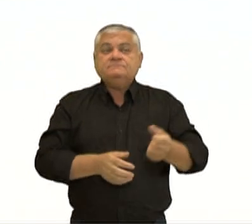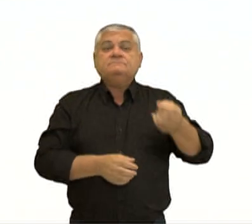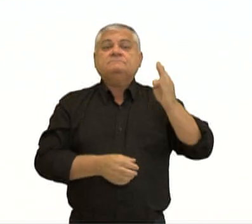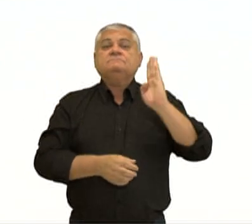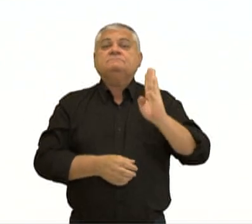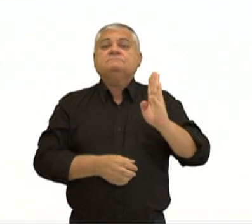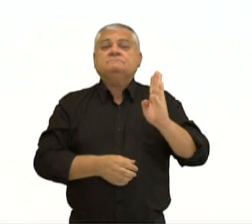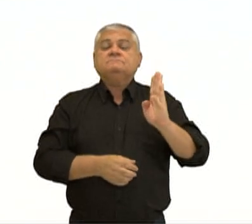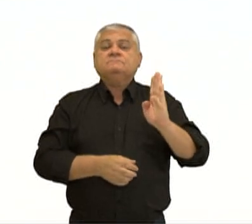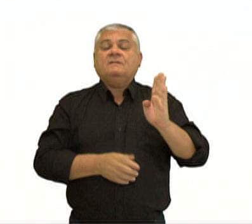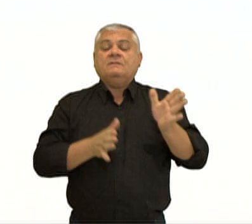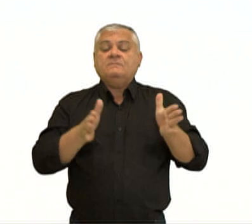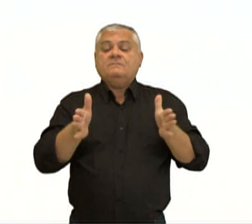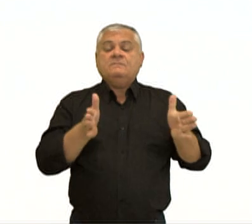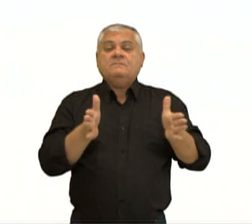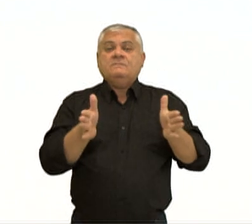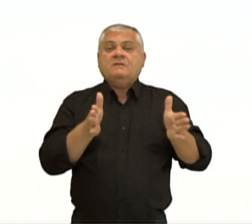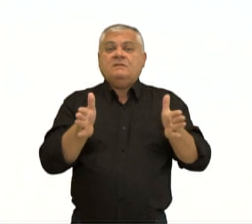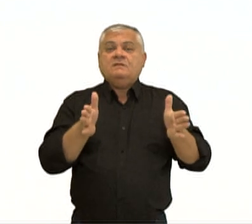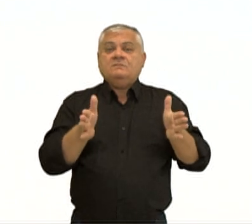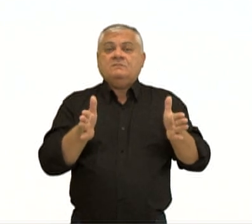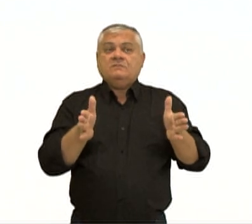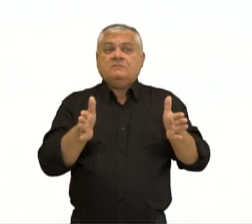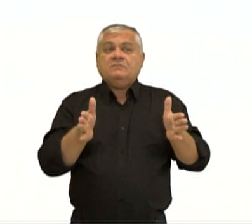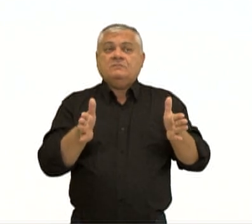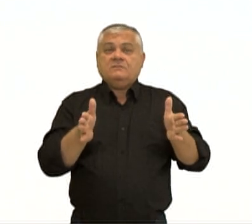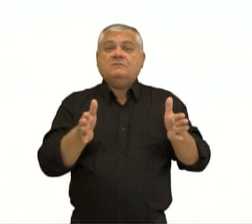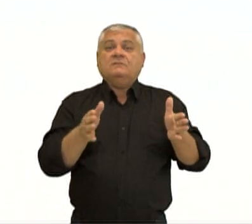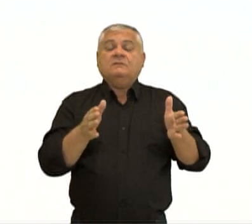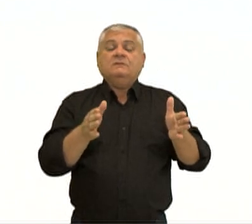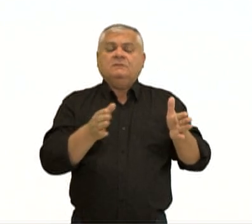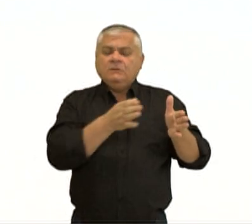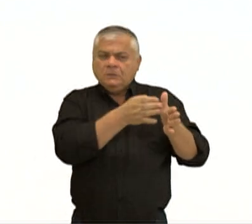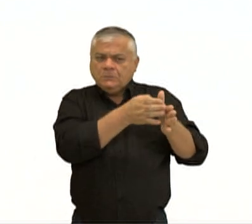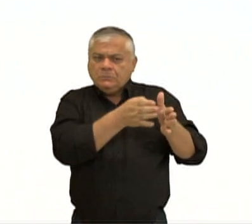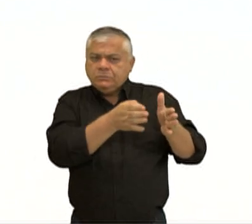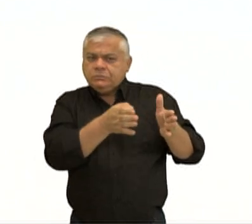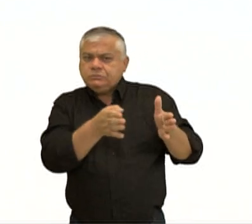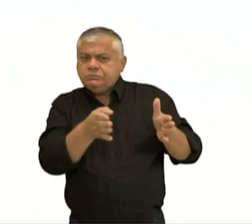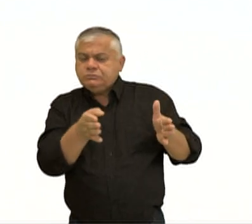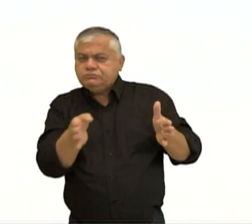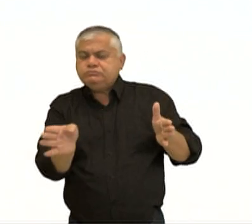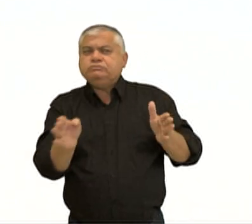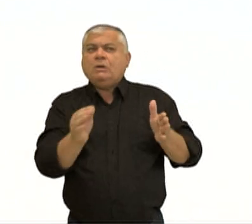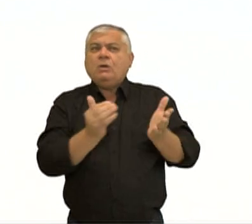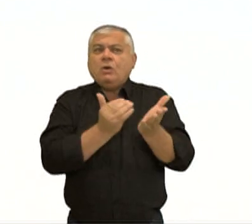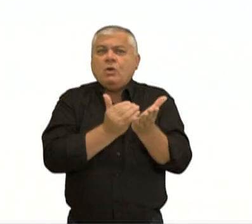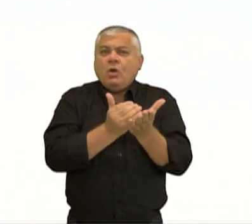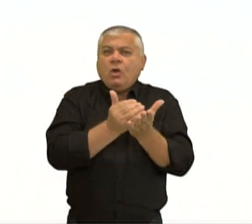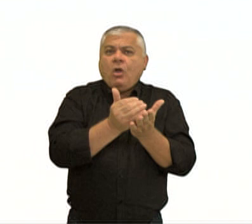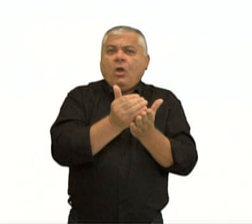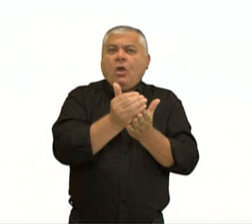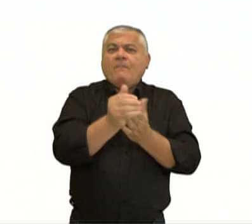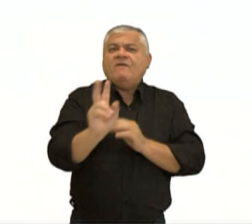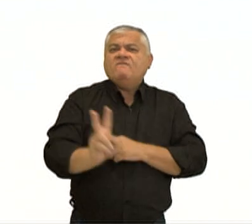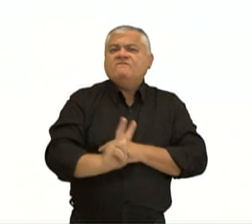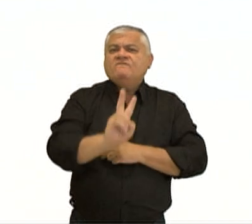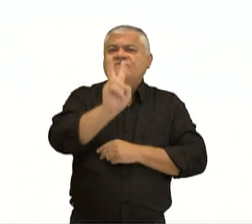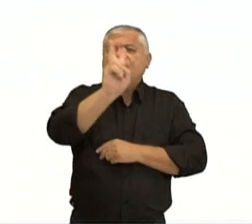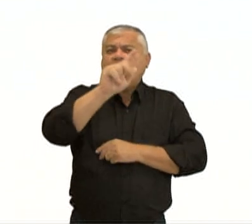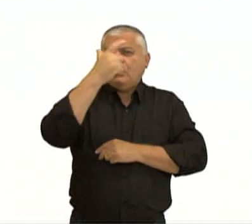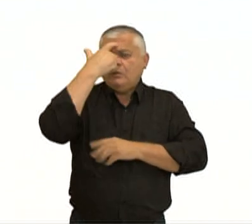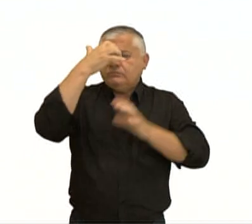B, período da história da ciência em que inicia a valorização do pensamento racional